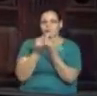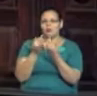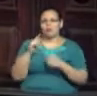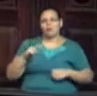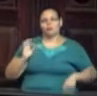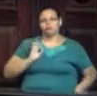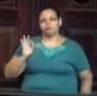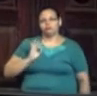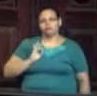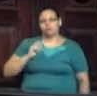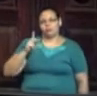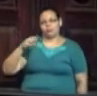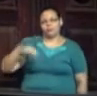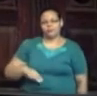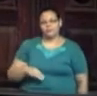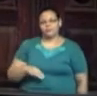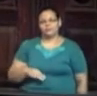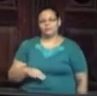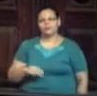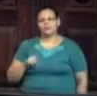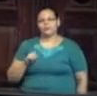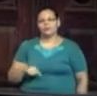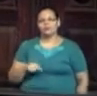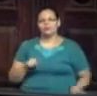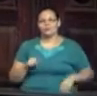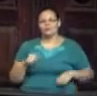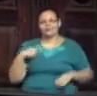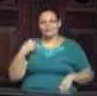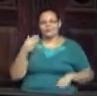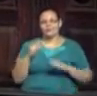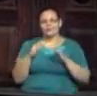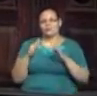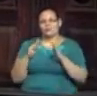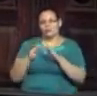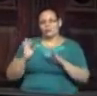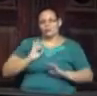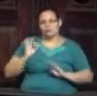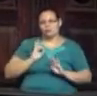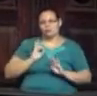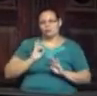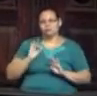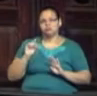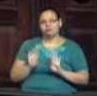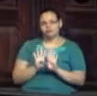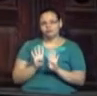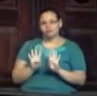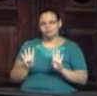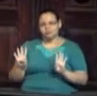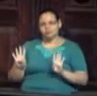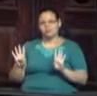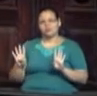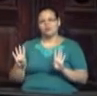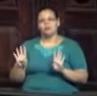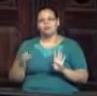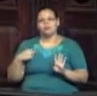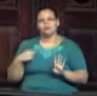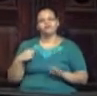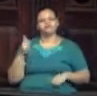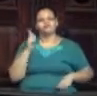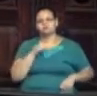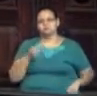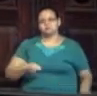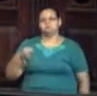militares, fazendo o bloqueio das saídas dos batalhões como forma de pressionar ao pagamento do